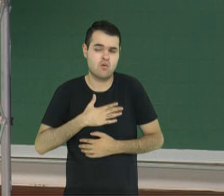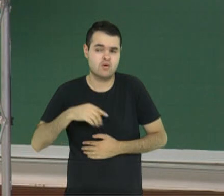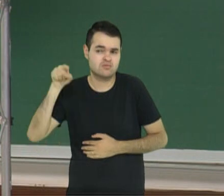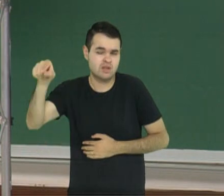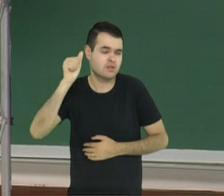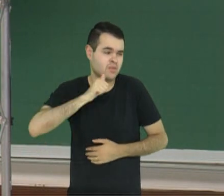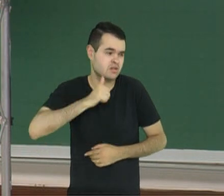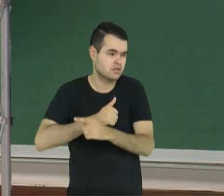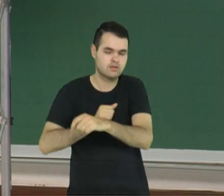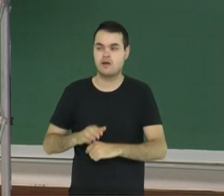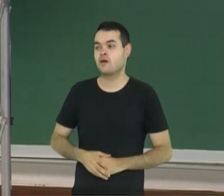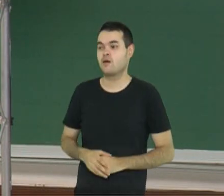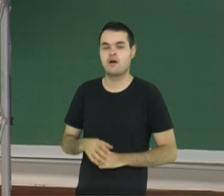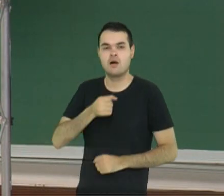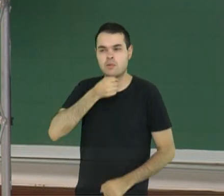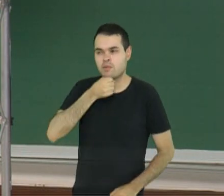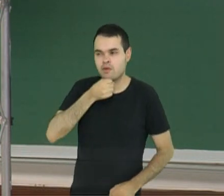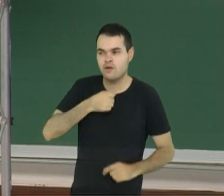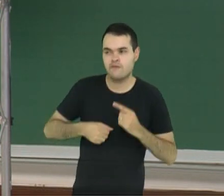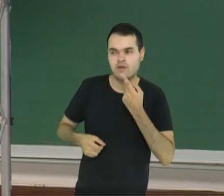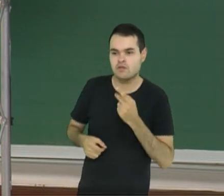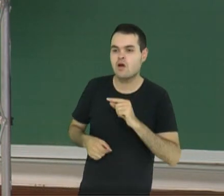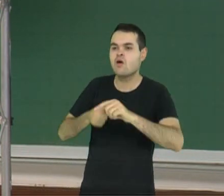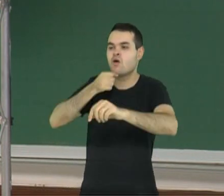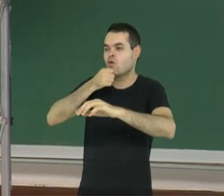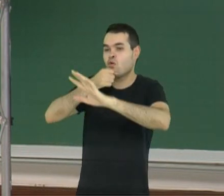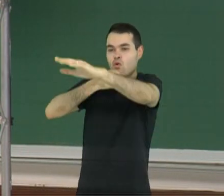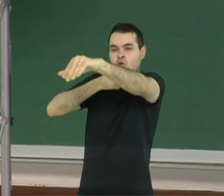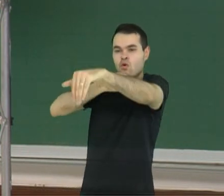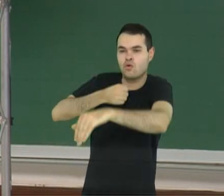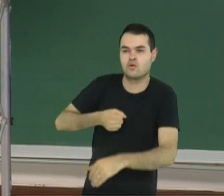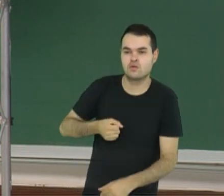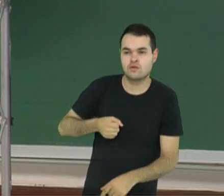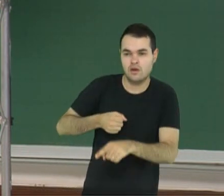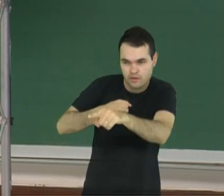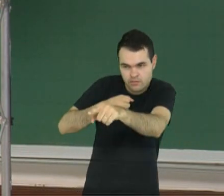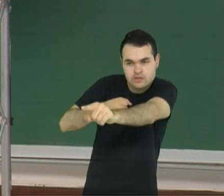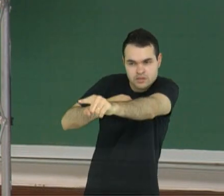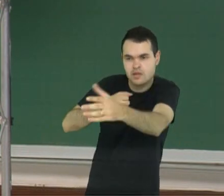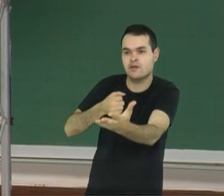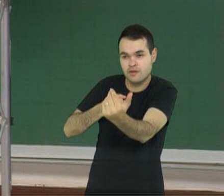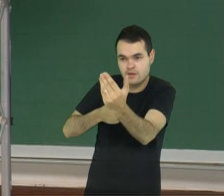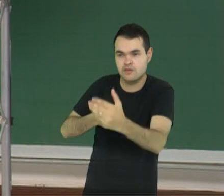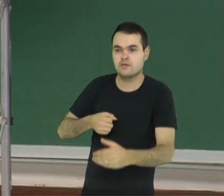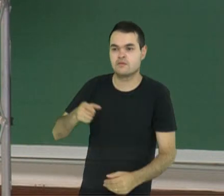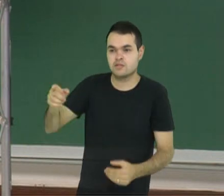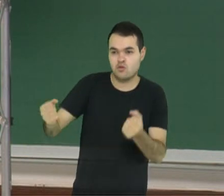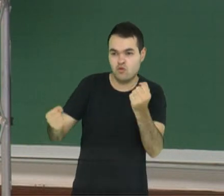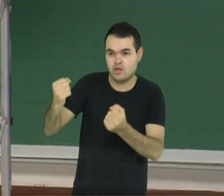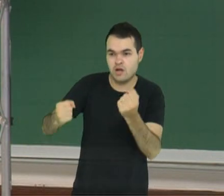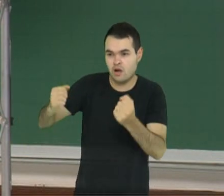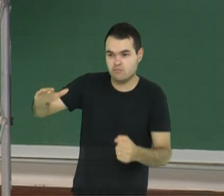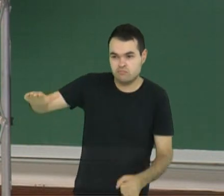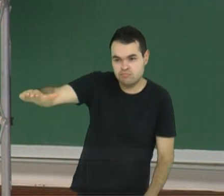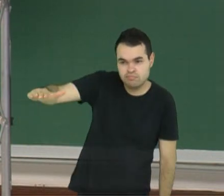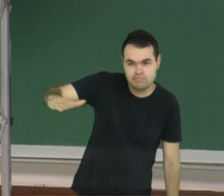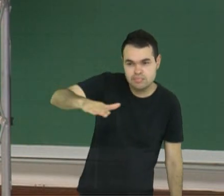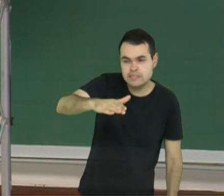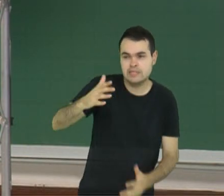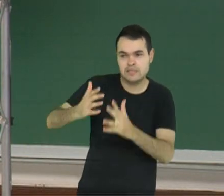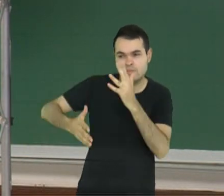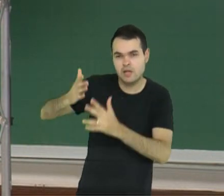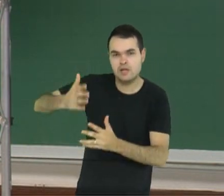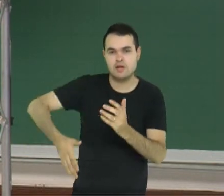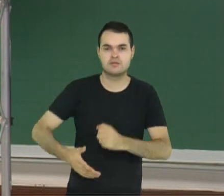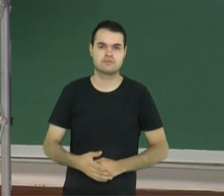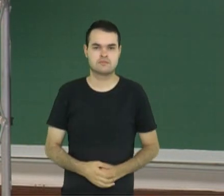toque para mim. Daí o que ele fazia? Ele falava assim, ô fulano tal, você mesmo, tá, tira teu carro que está ali na vaga, ele está atrapalhando. O